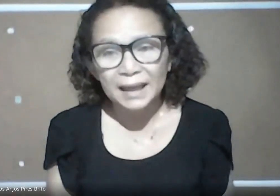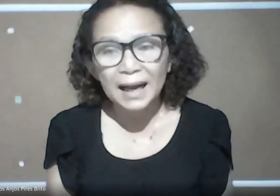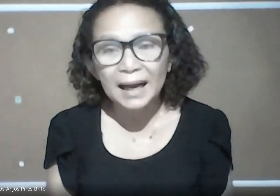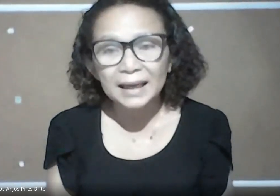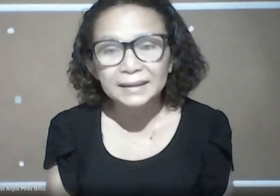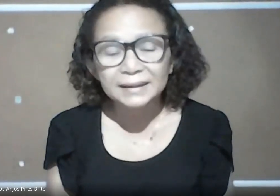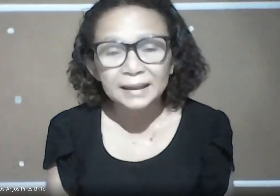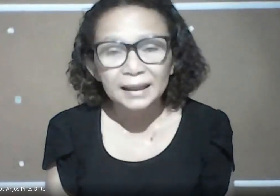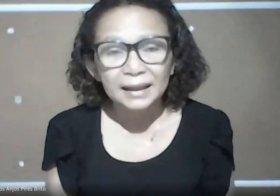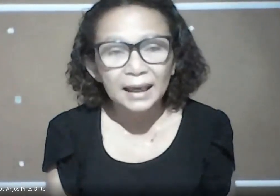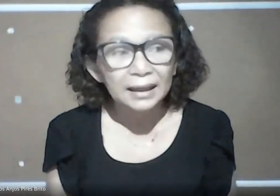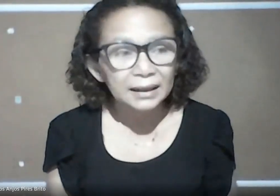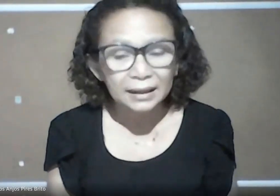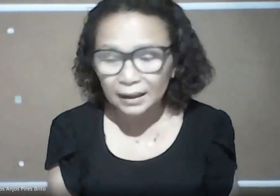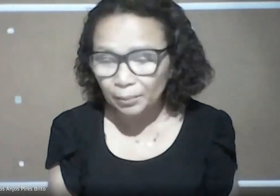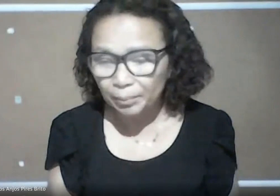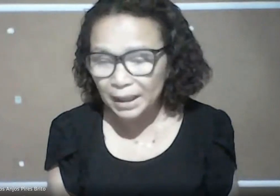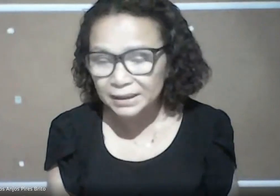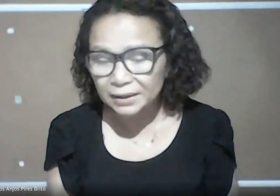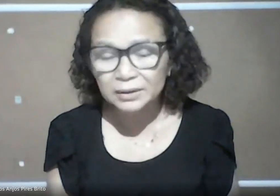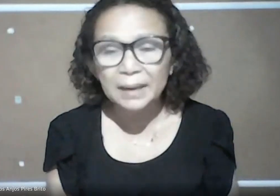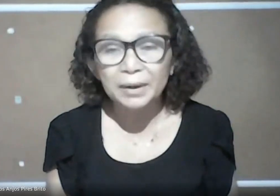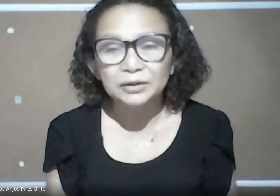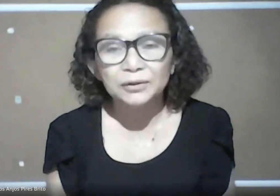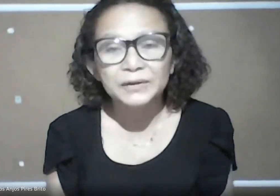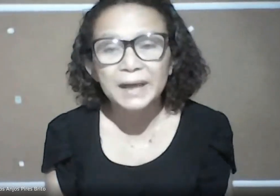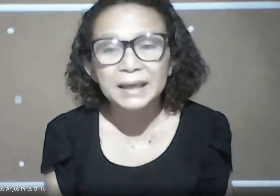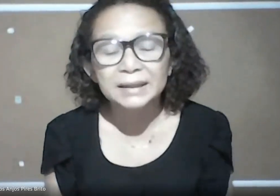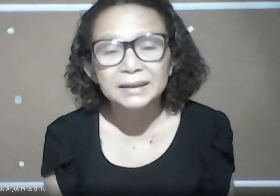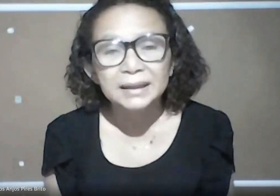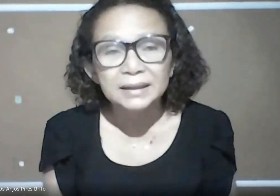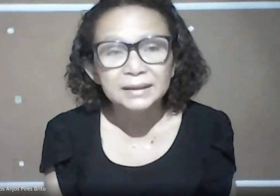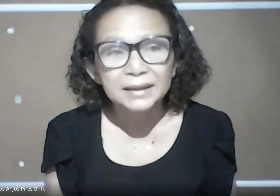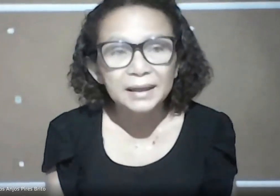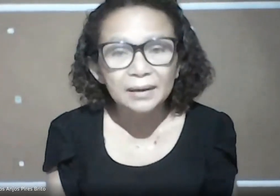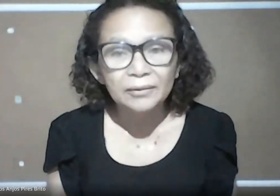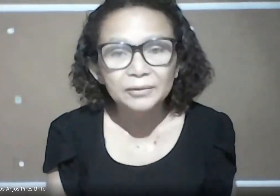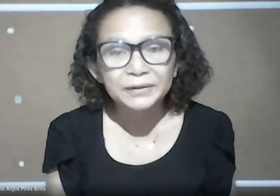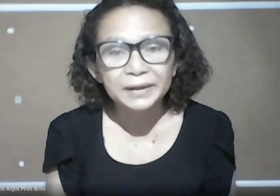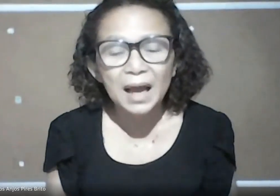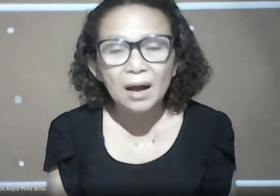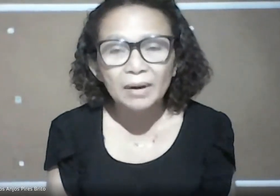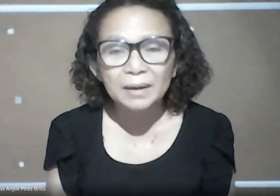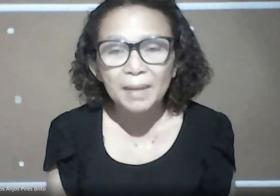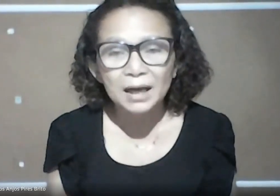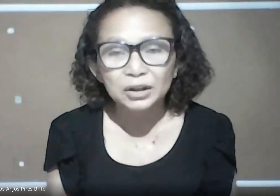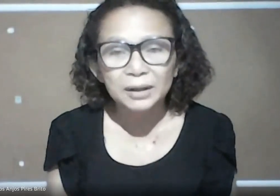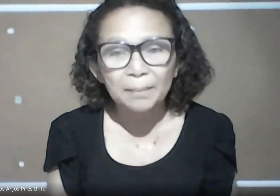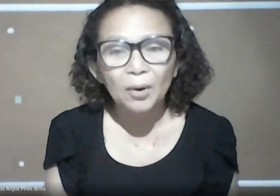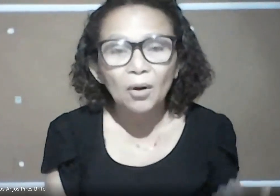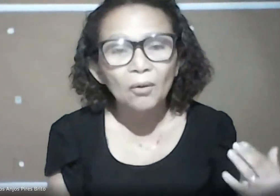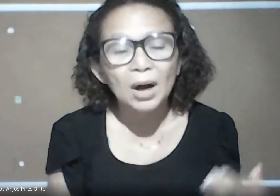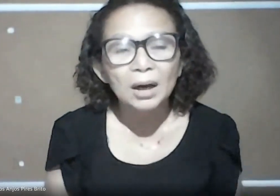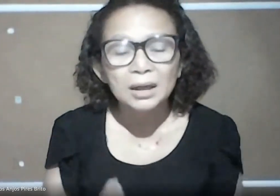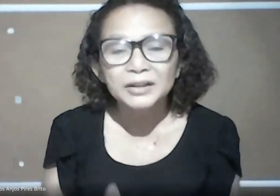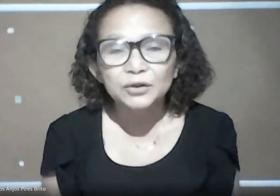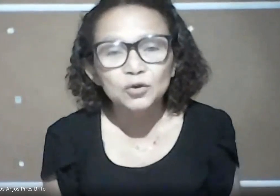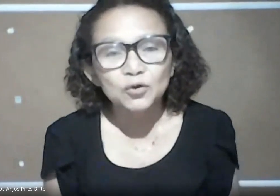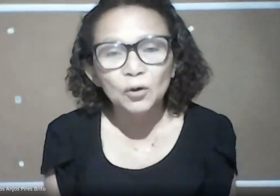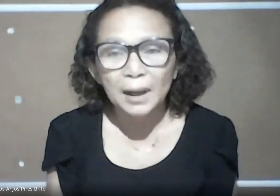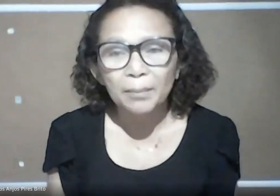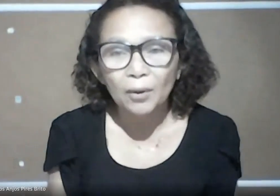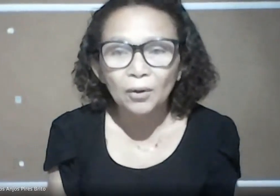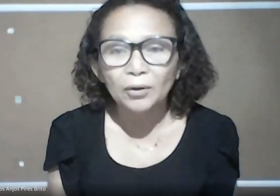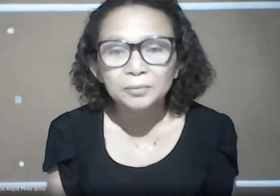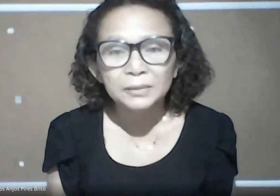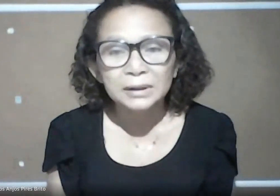sobre sinais. E aí eu preciso saber de vocês se o sinal, a imagem está boa, se o